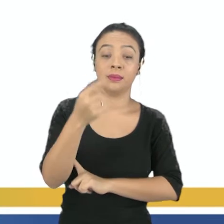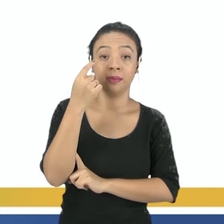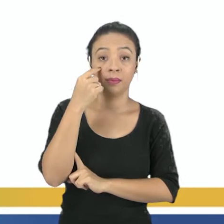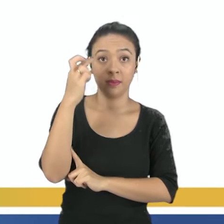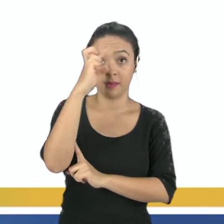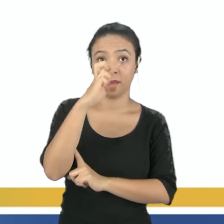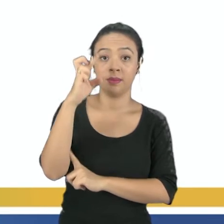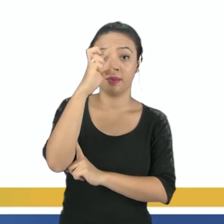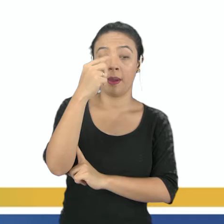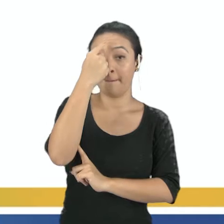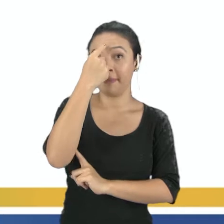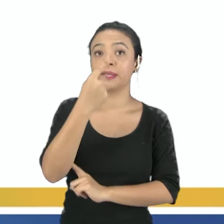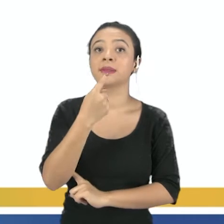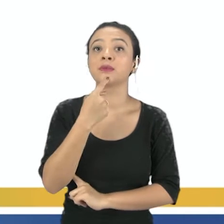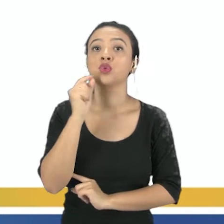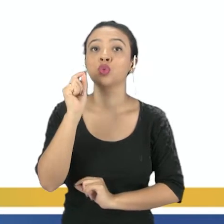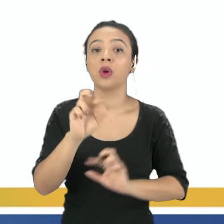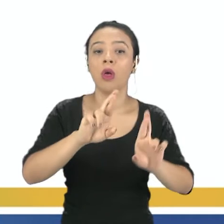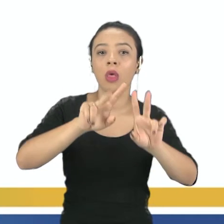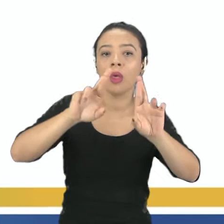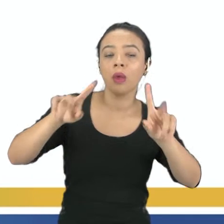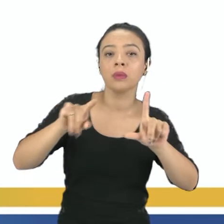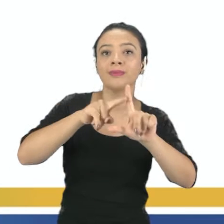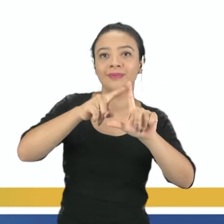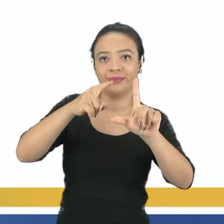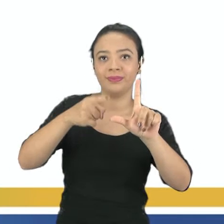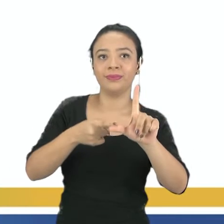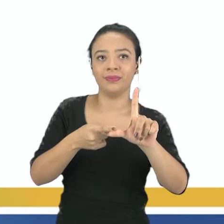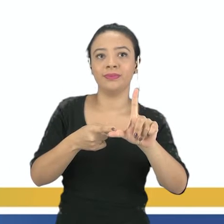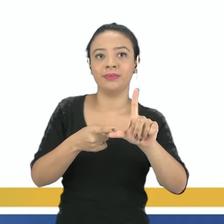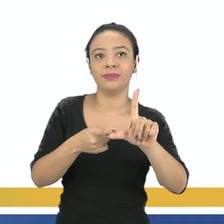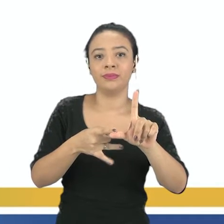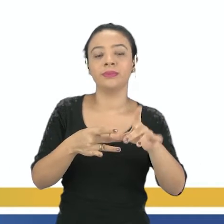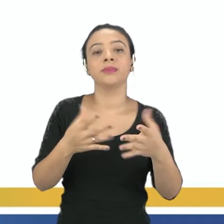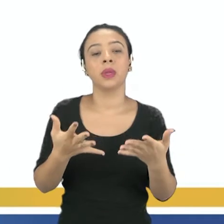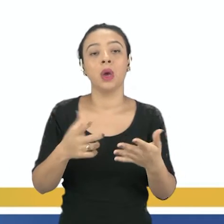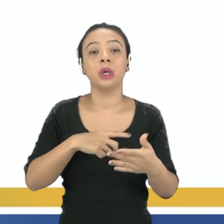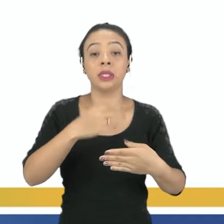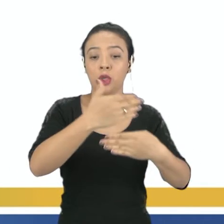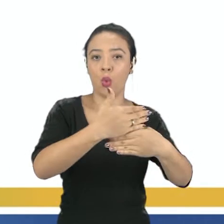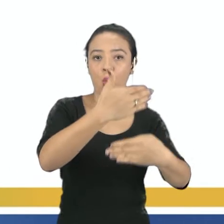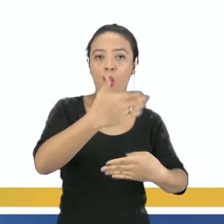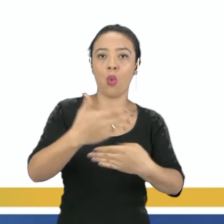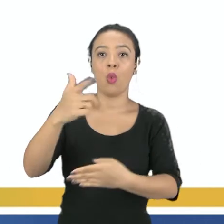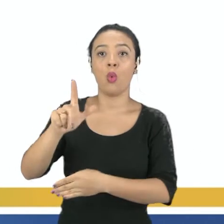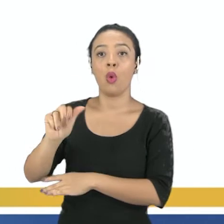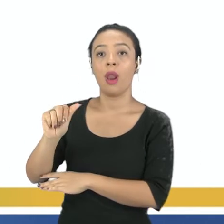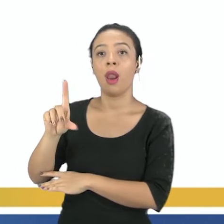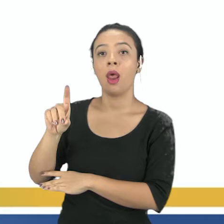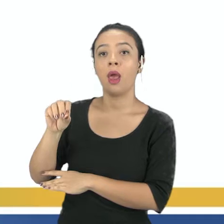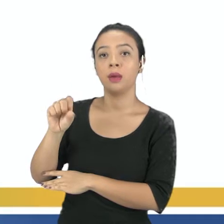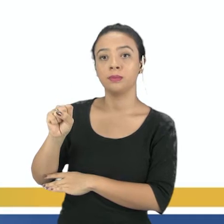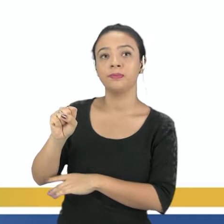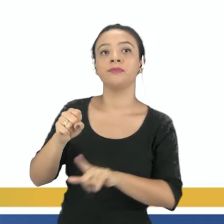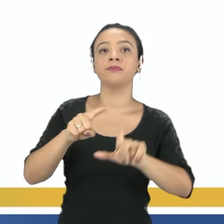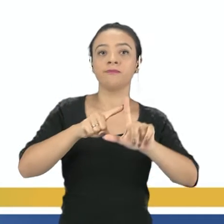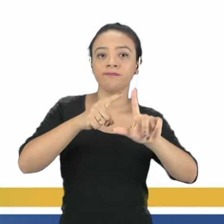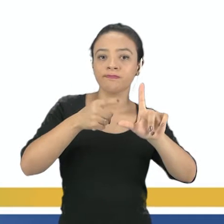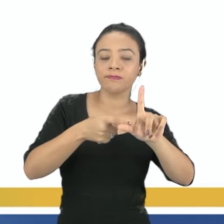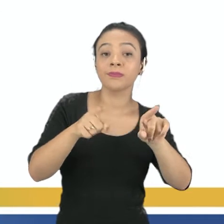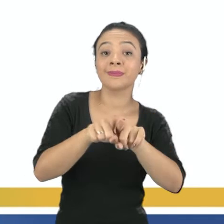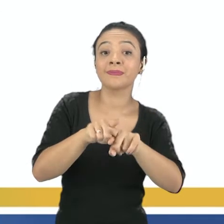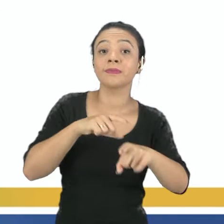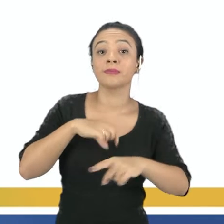observamos na figura e diferentes ângulos né então lados dos ângulos também aparecem aí